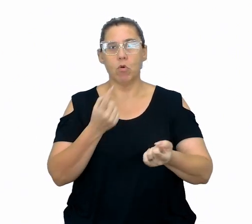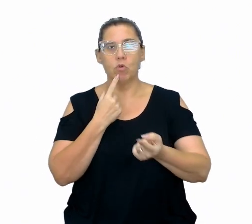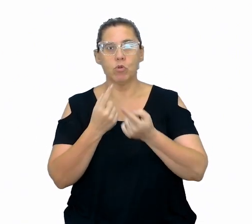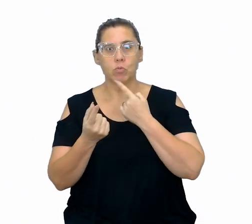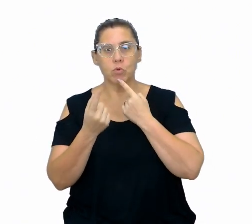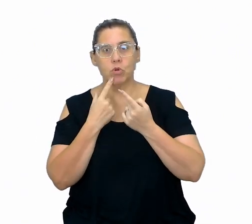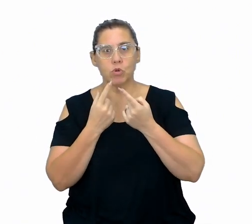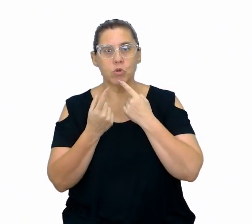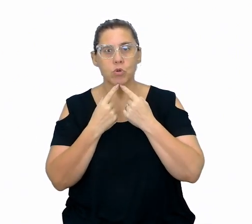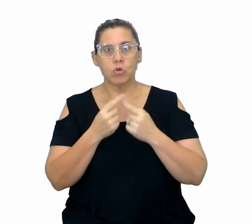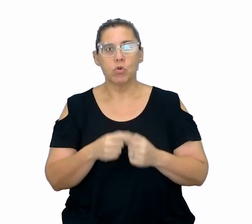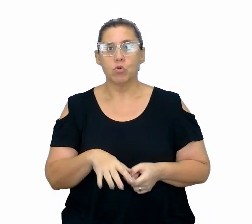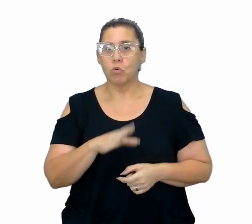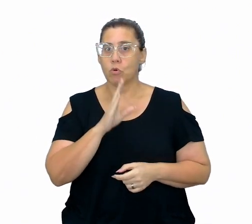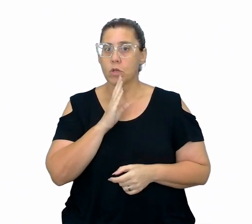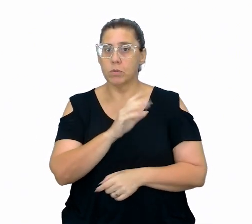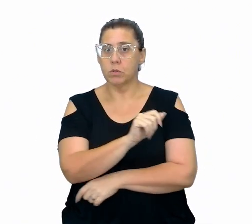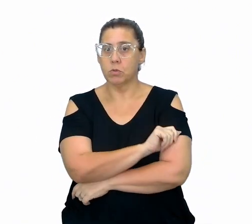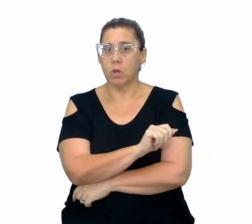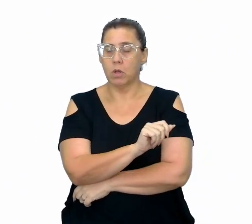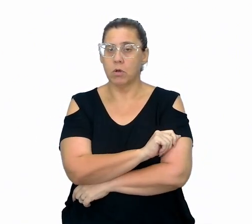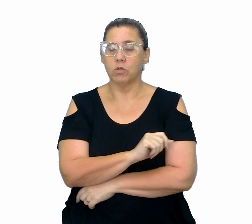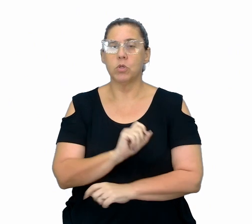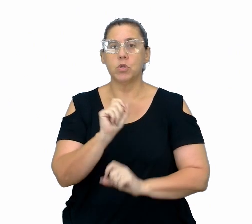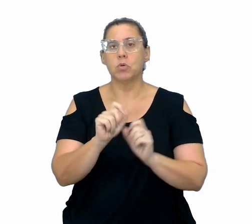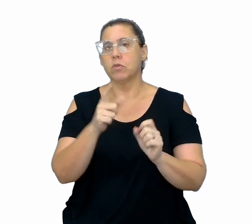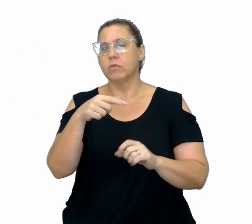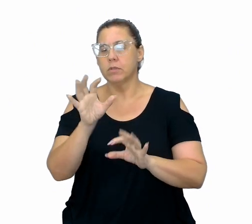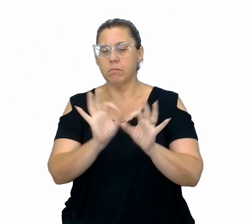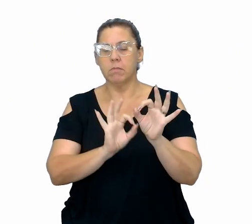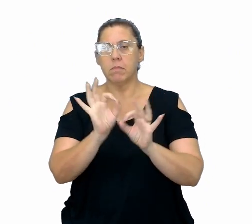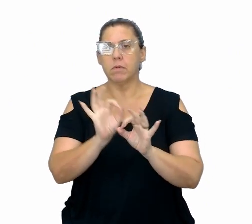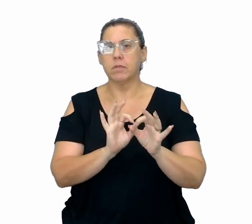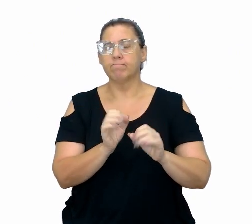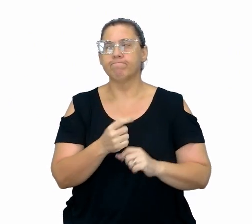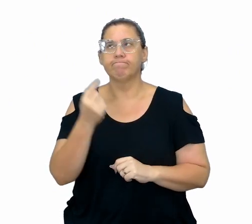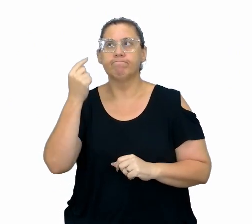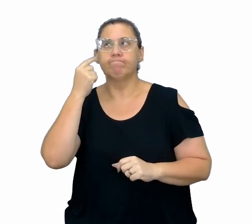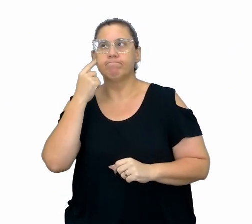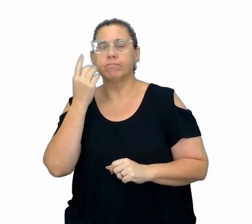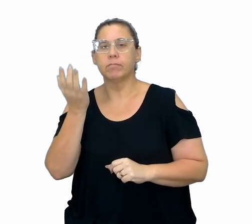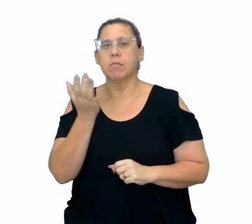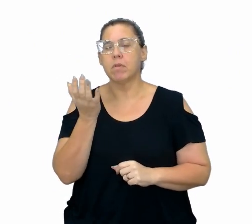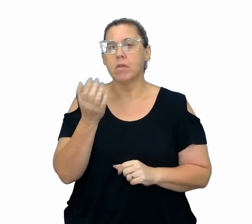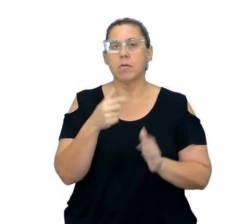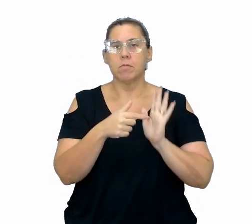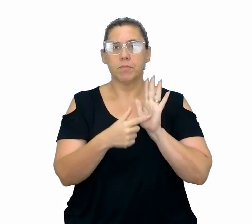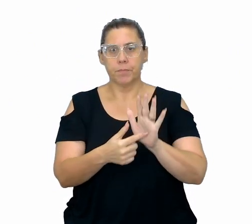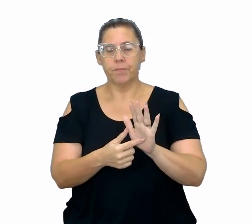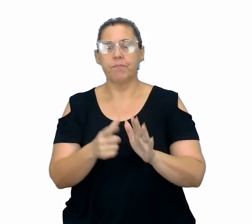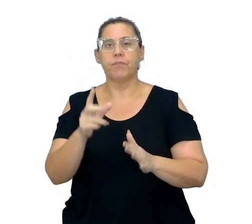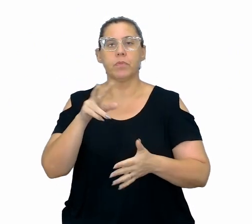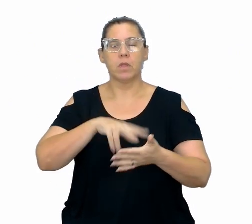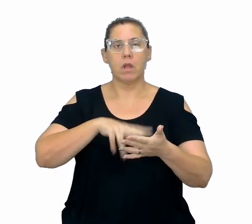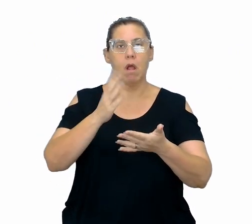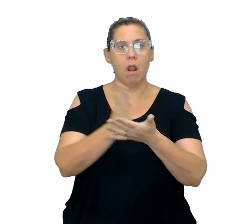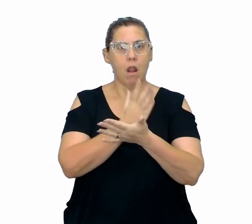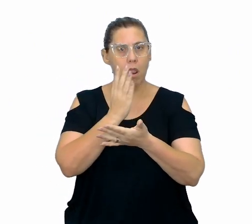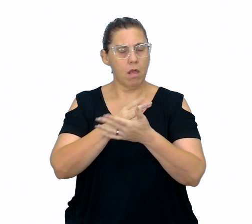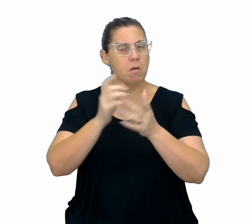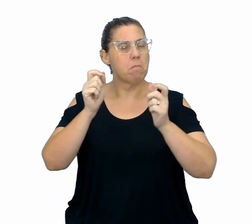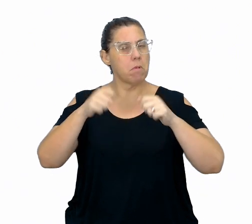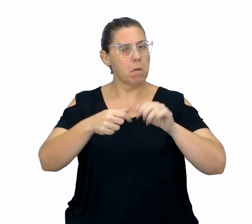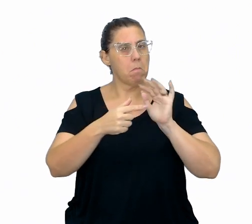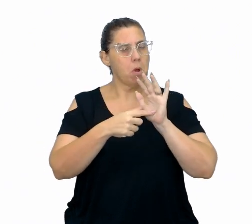entre o conhecimento dos estudantes e o que você planeja apresentar. Leia a sinopse de livros, se possível,